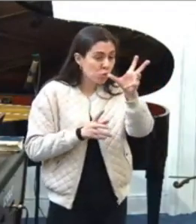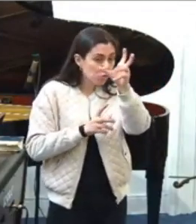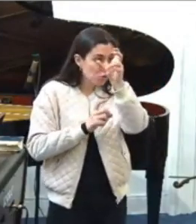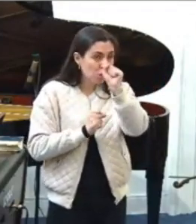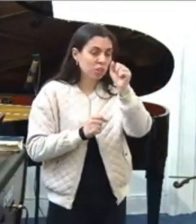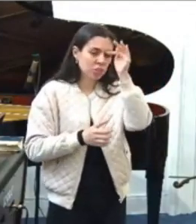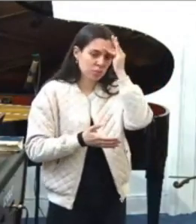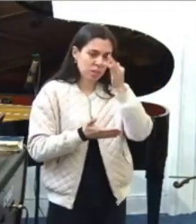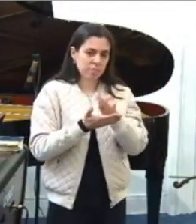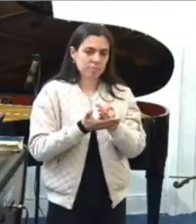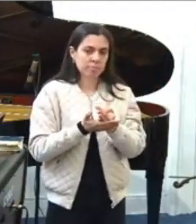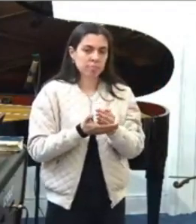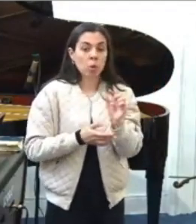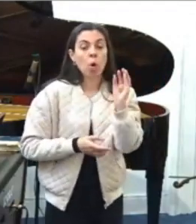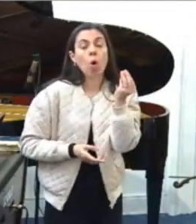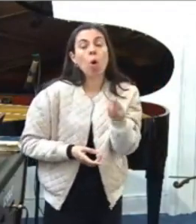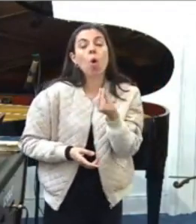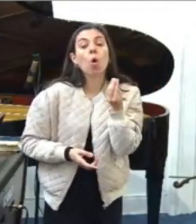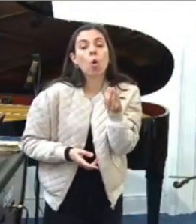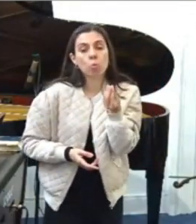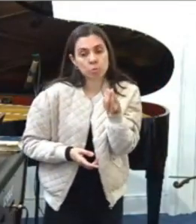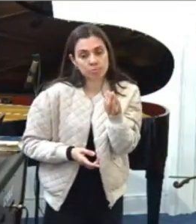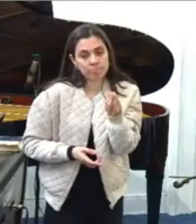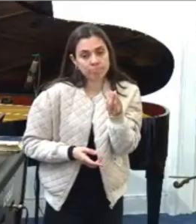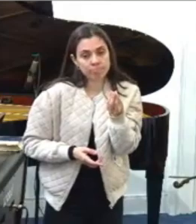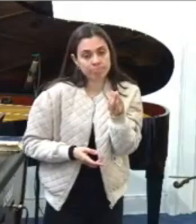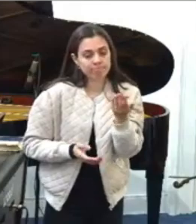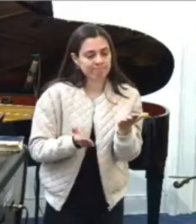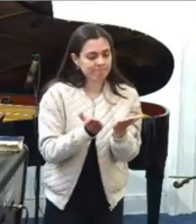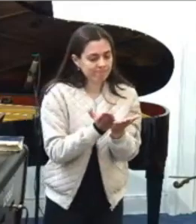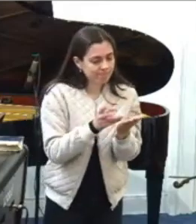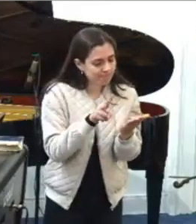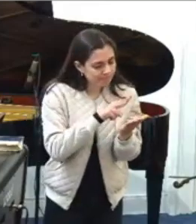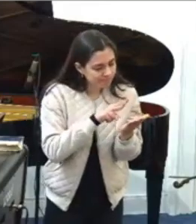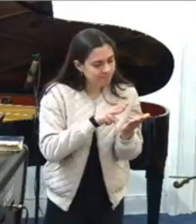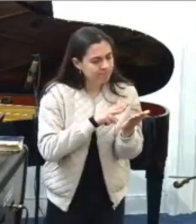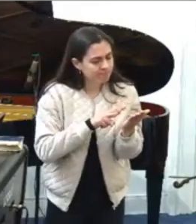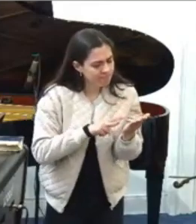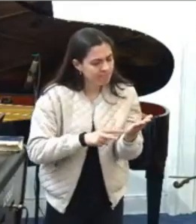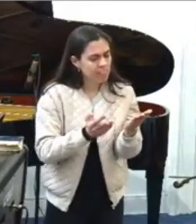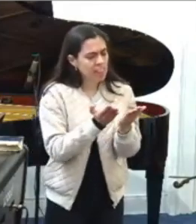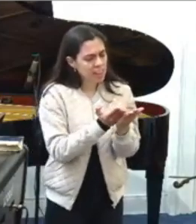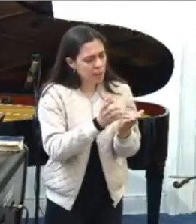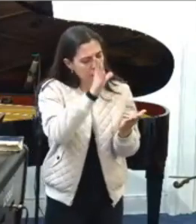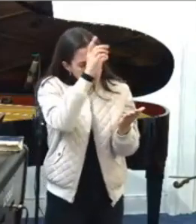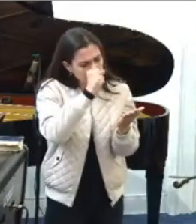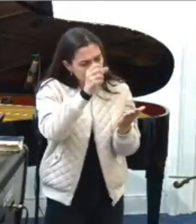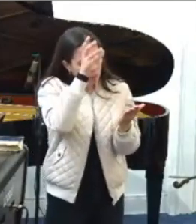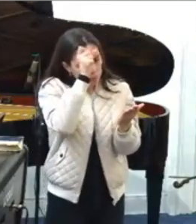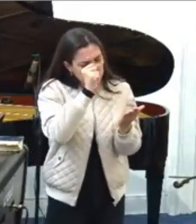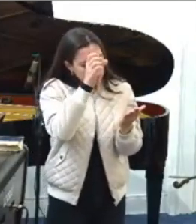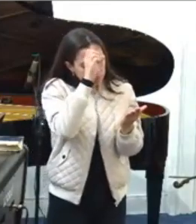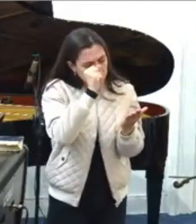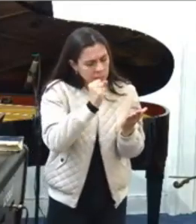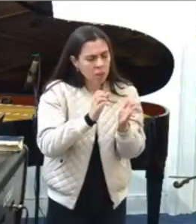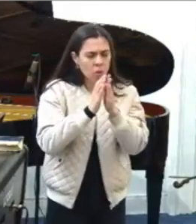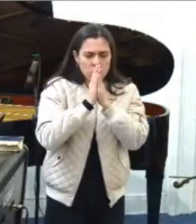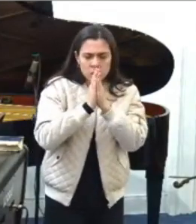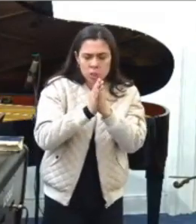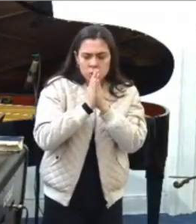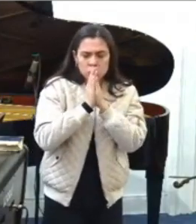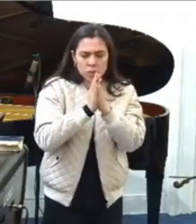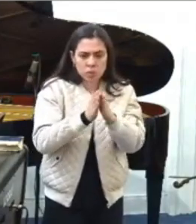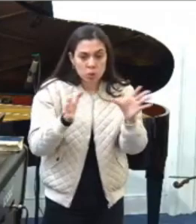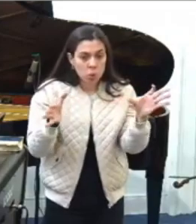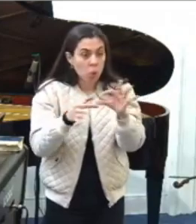saberemos discernir se estivermos com a Bíblia diante dos nossos olhos e orando ao